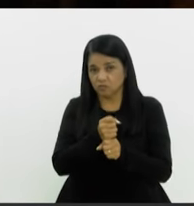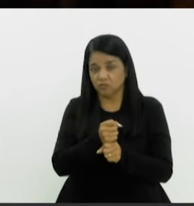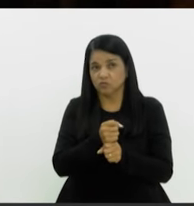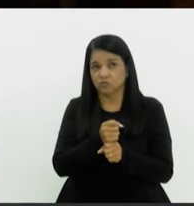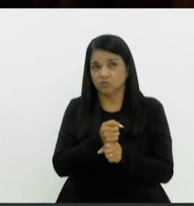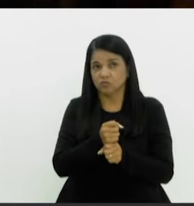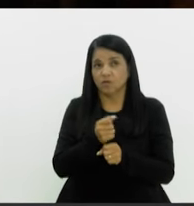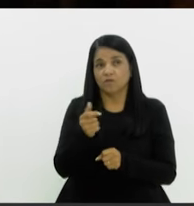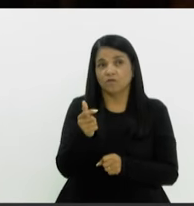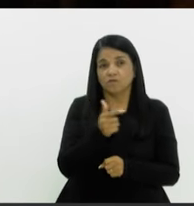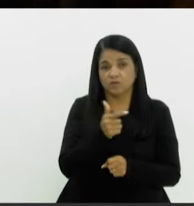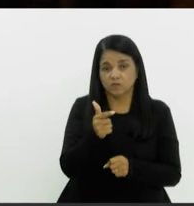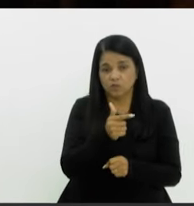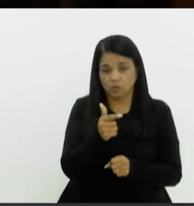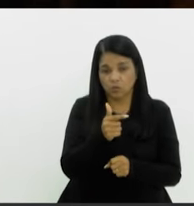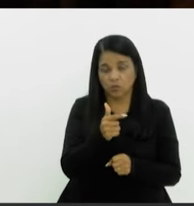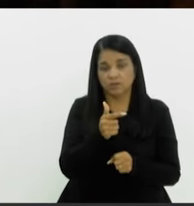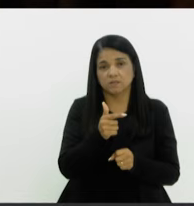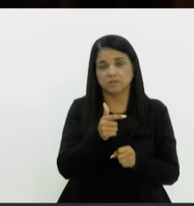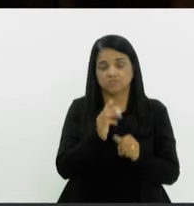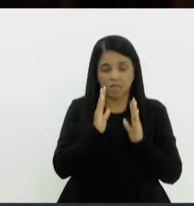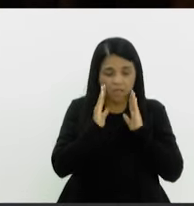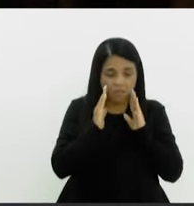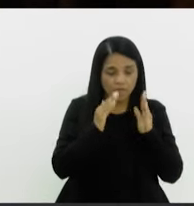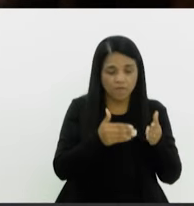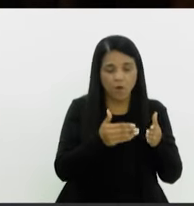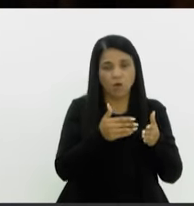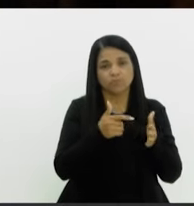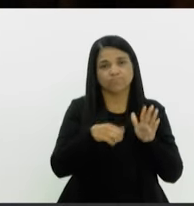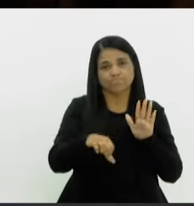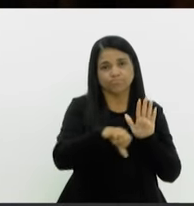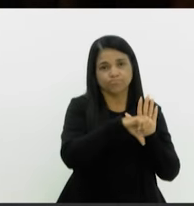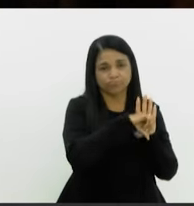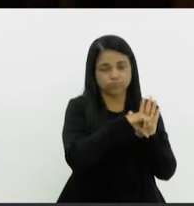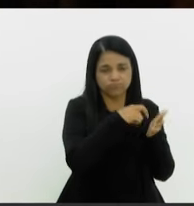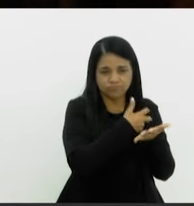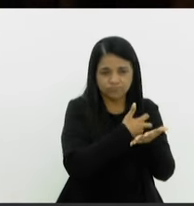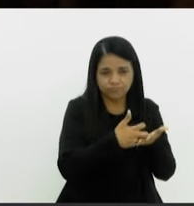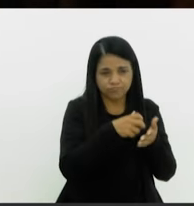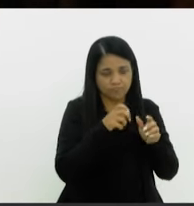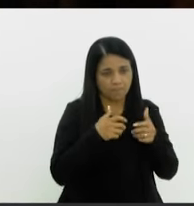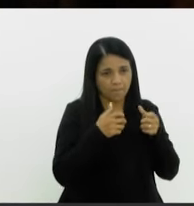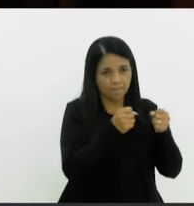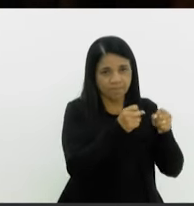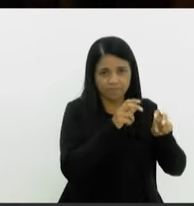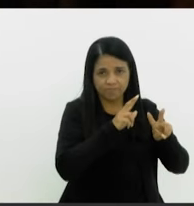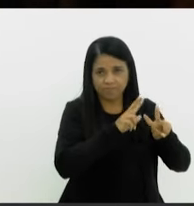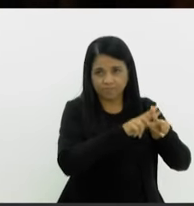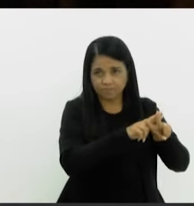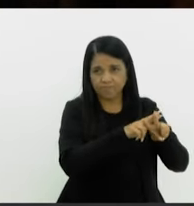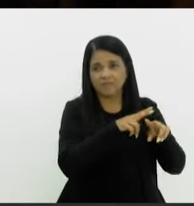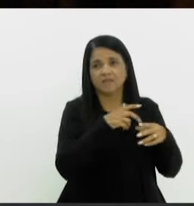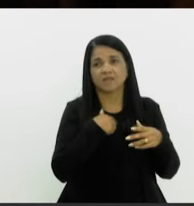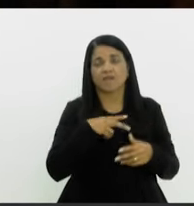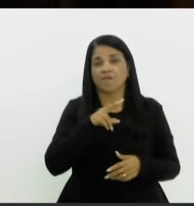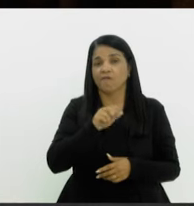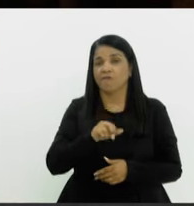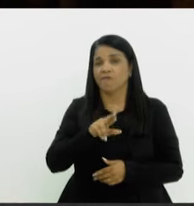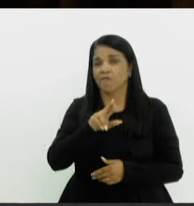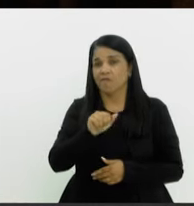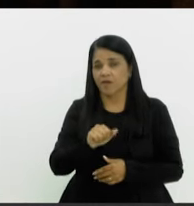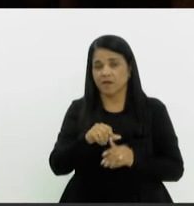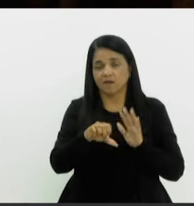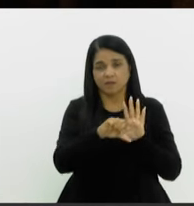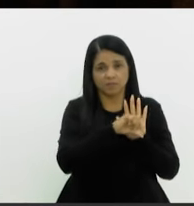22 me dediquei à parte penal e criminal sempre em presídios ã atuando em vara criminal jecrim e